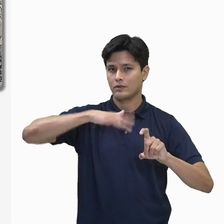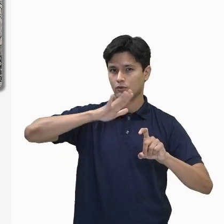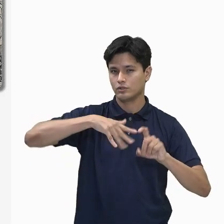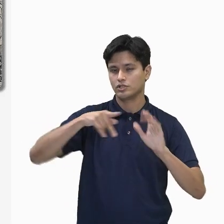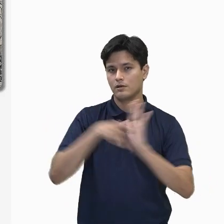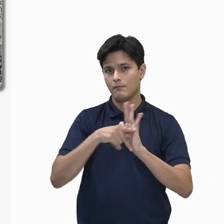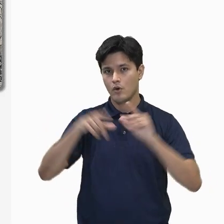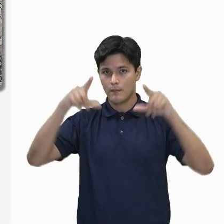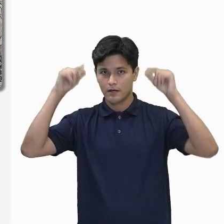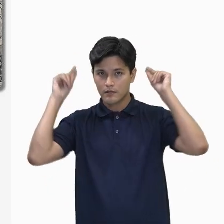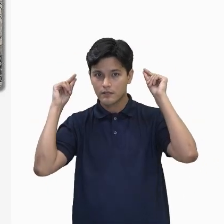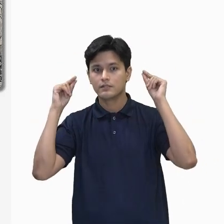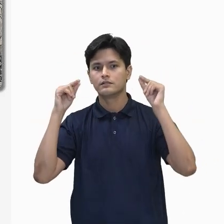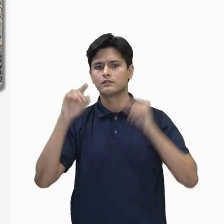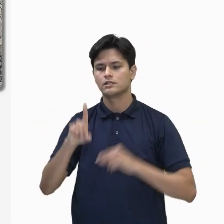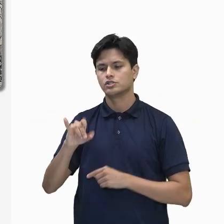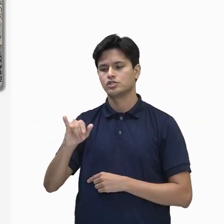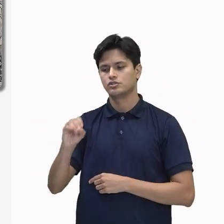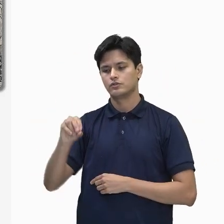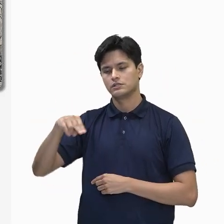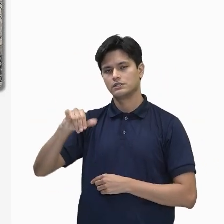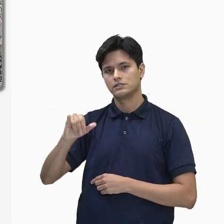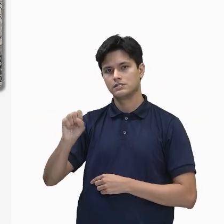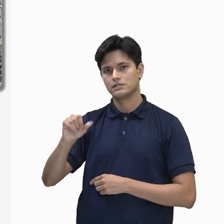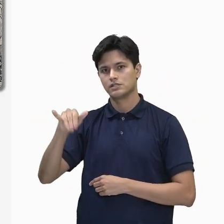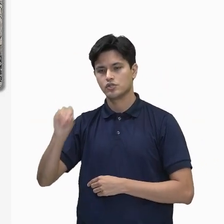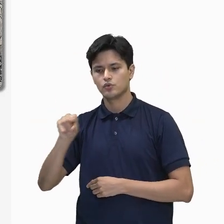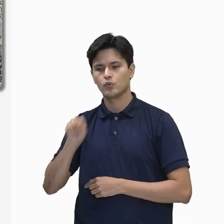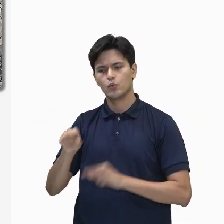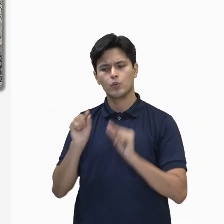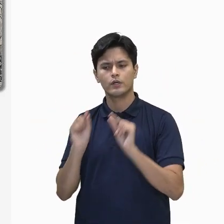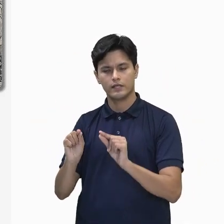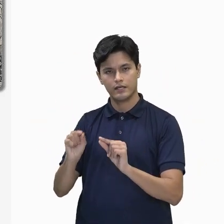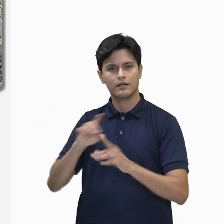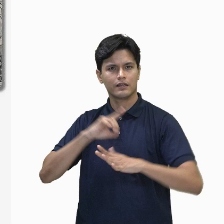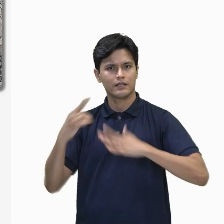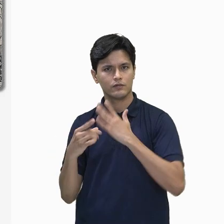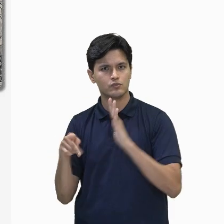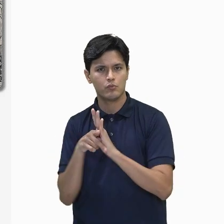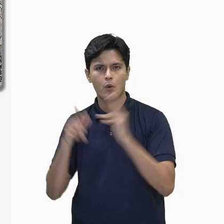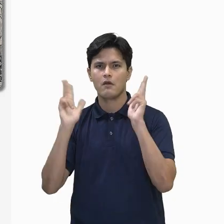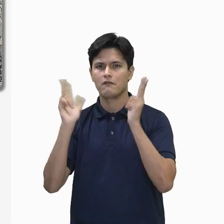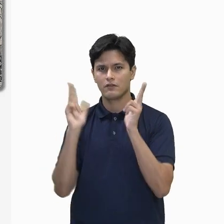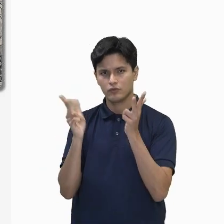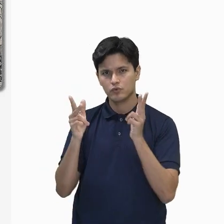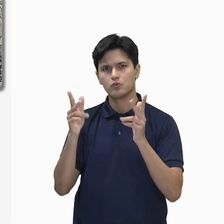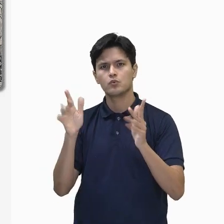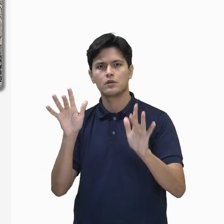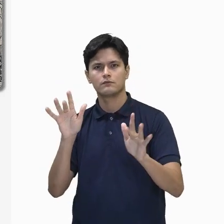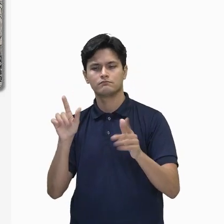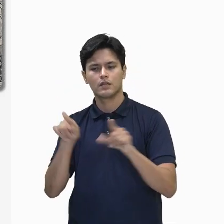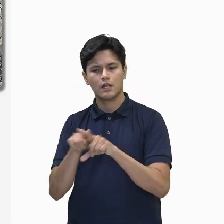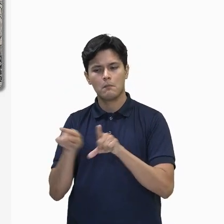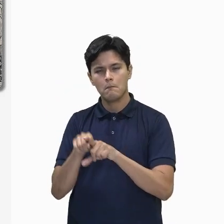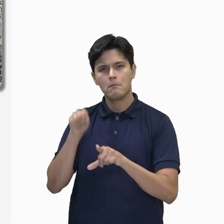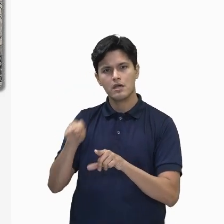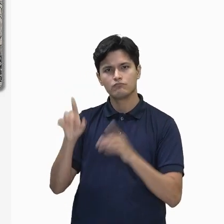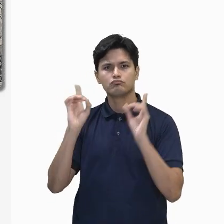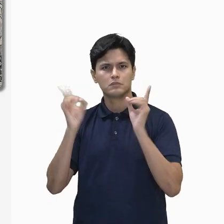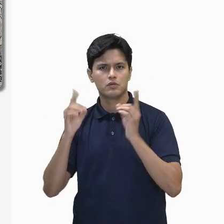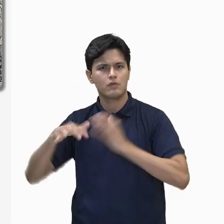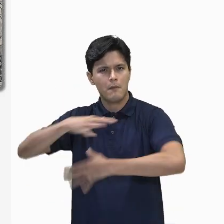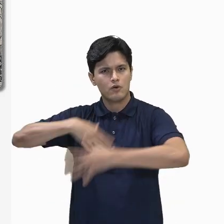o deus da aventura, o deus da música, o deus da fantasia, o deus da desordem, o deus da